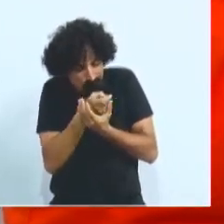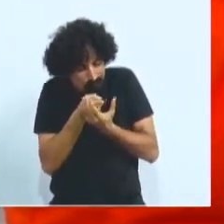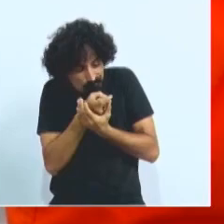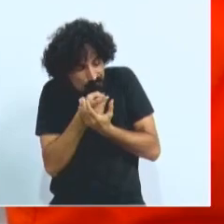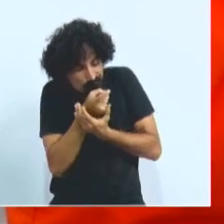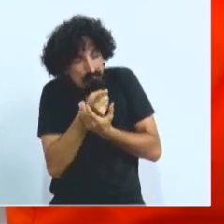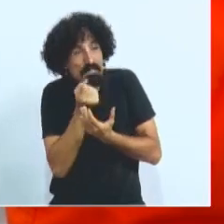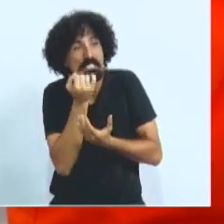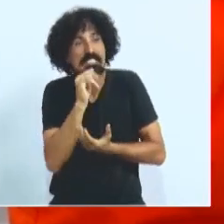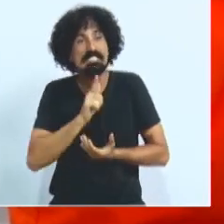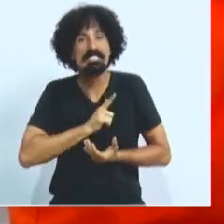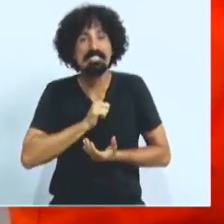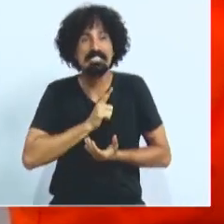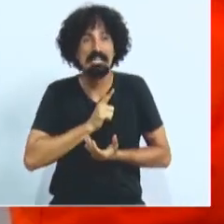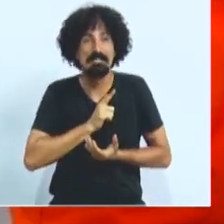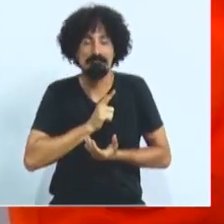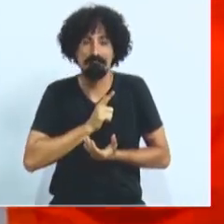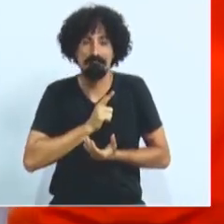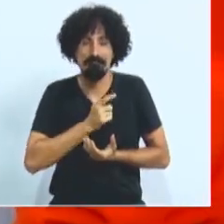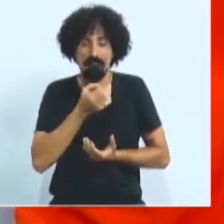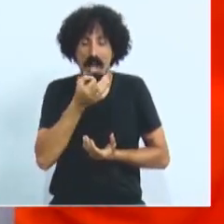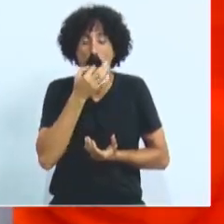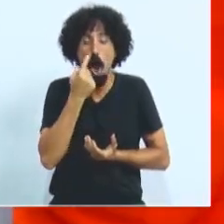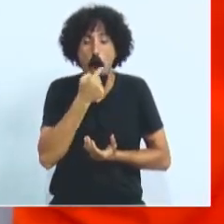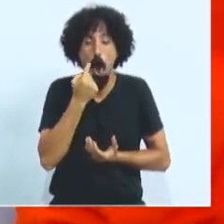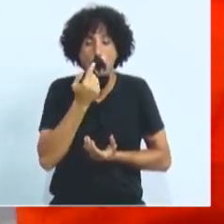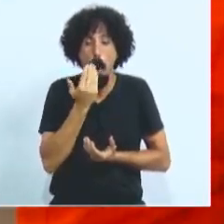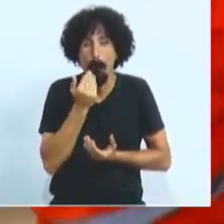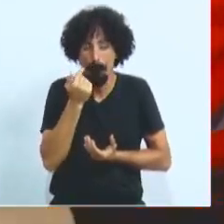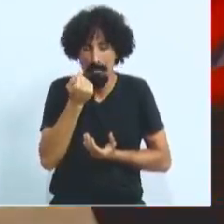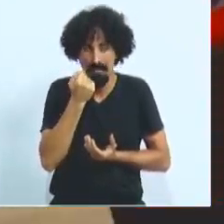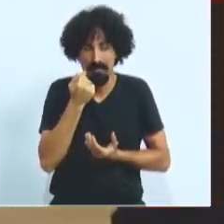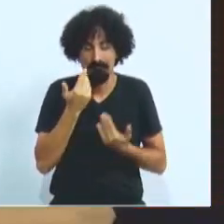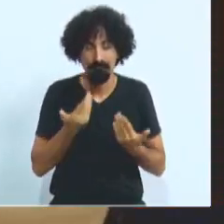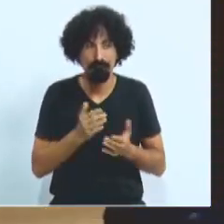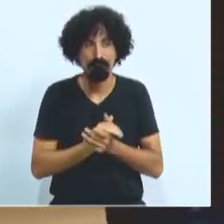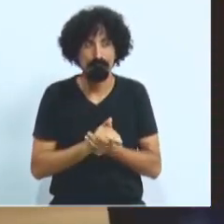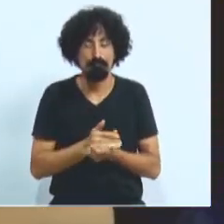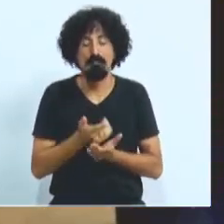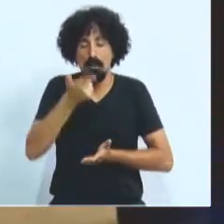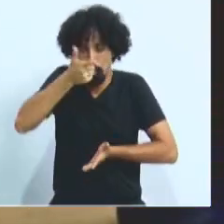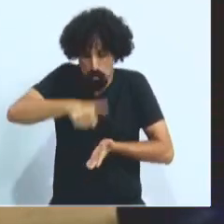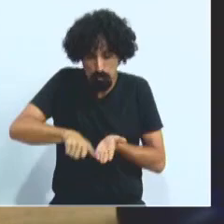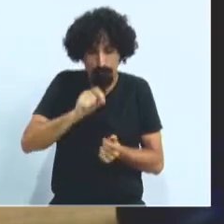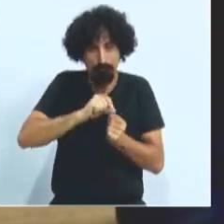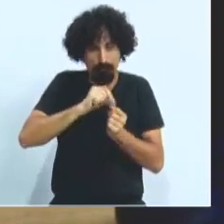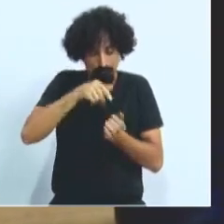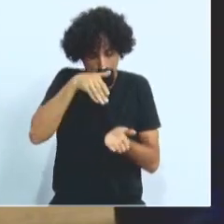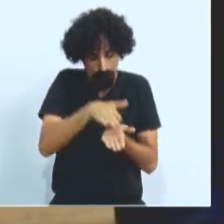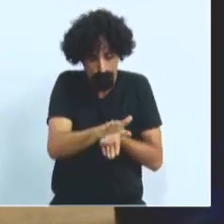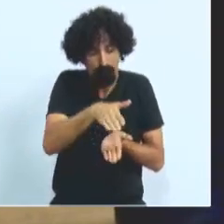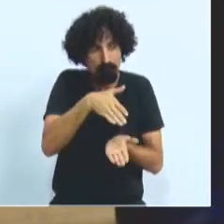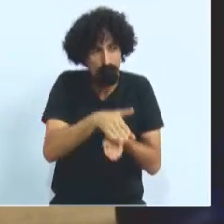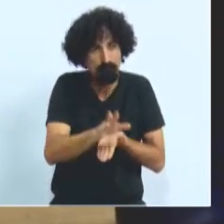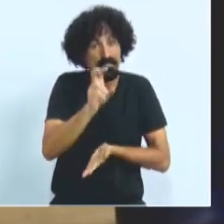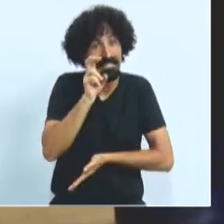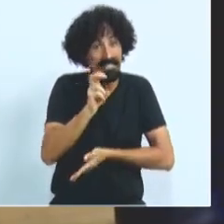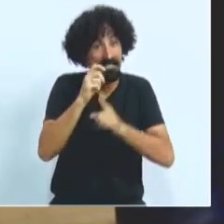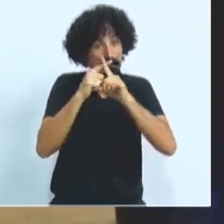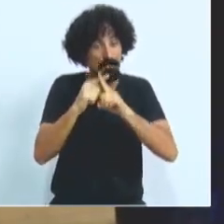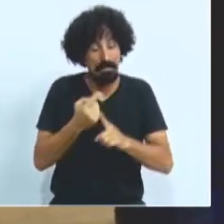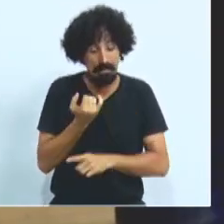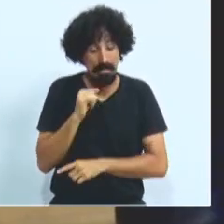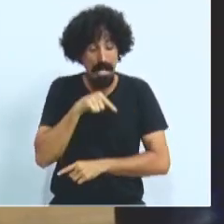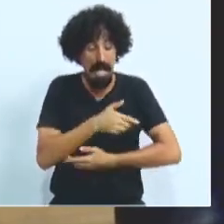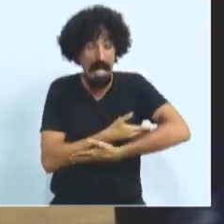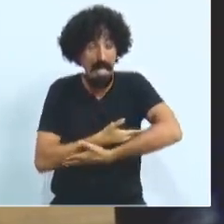Se verificar que tá lá, faz uma varredura em forma de C com a criança, aí volta e tenta de novo. Aí se a criança